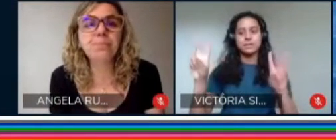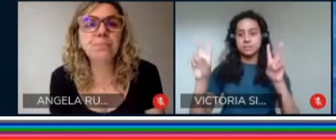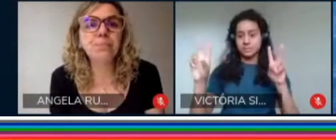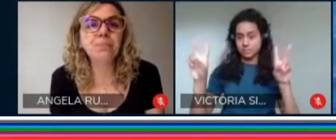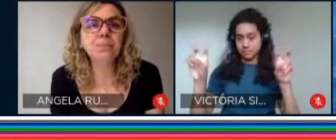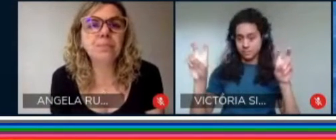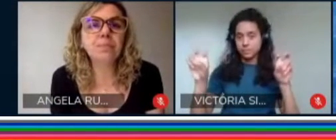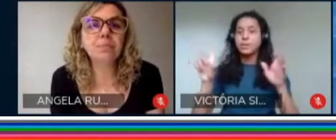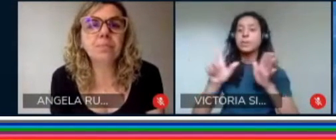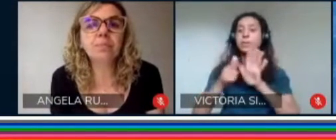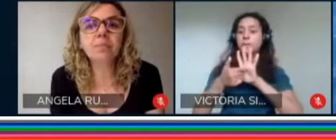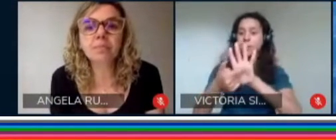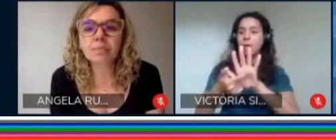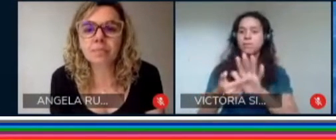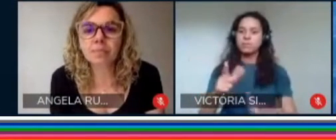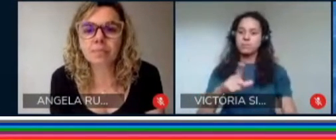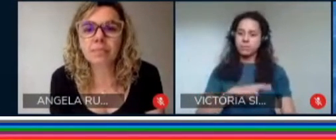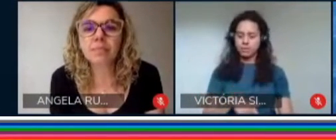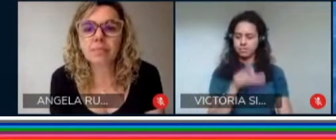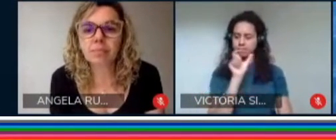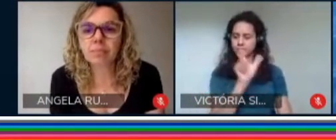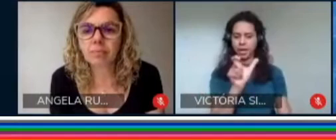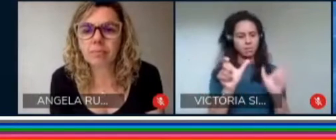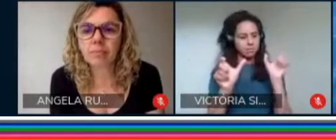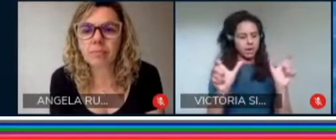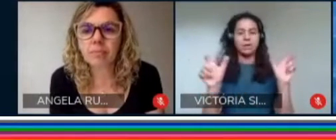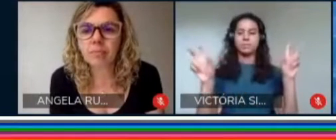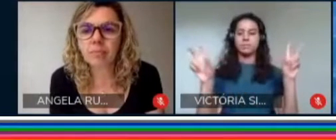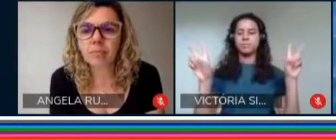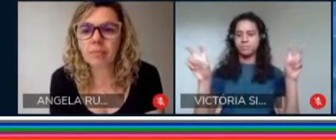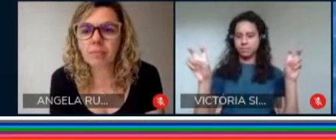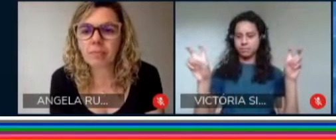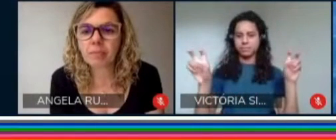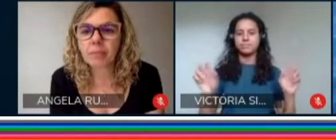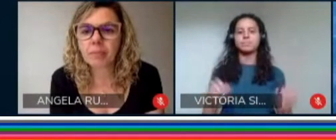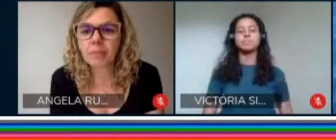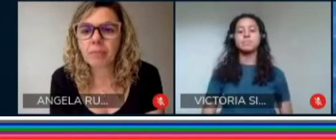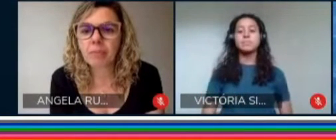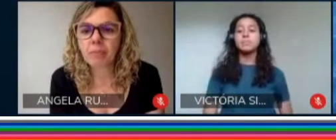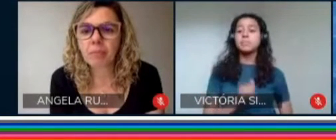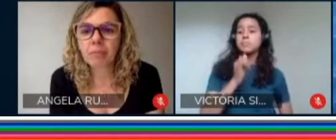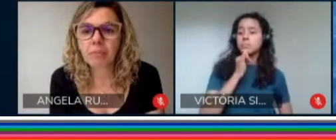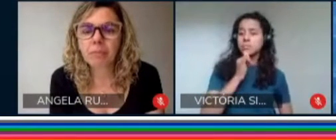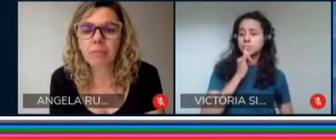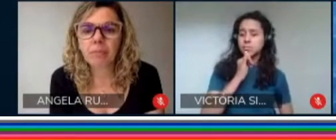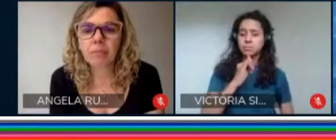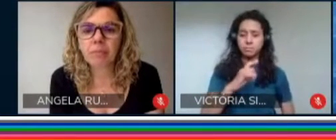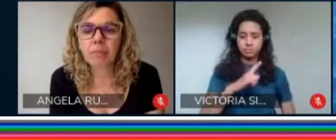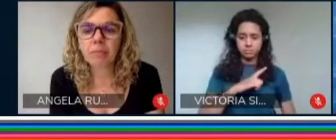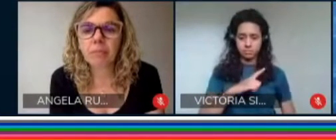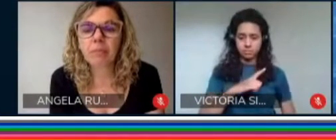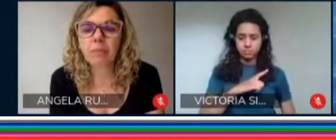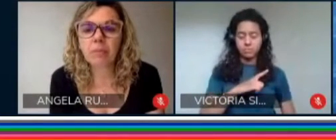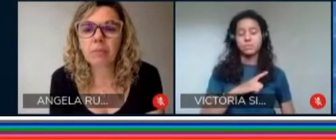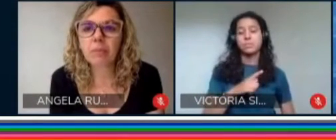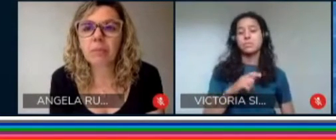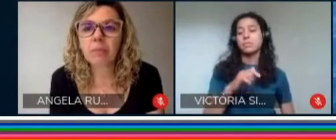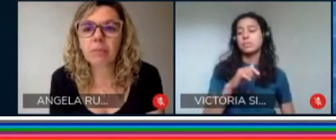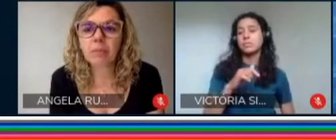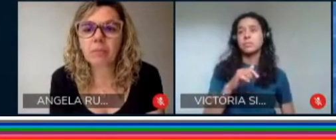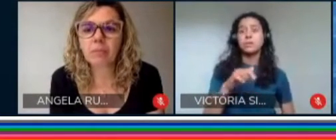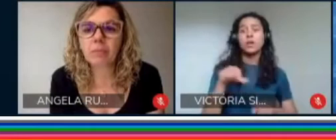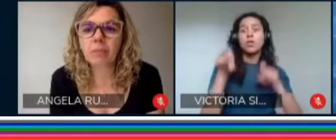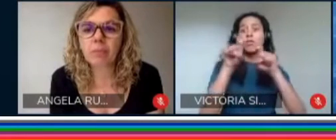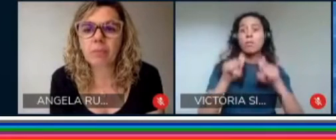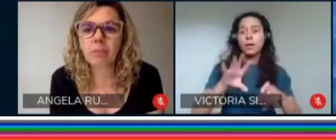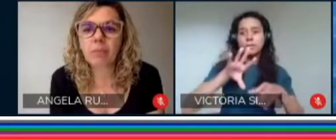agilizar também a minha pesquisa. Se eu quero, por exemplo, pesquisar o termo casadinho, informática na educação, usando